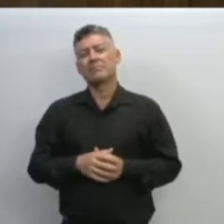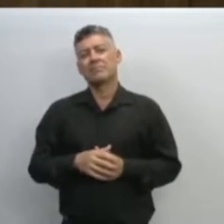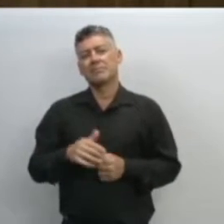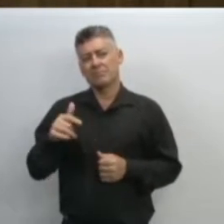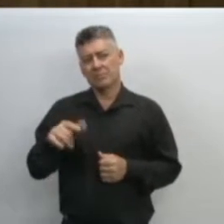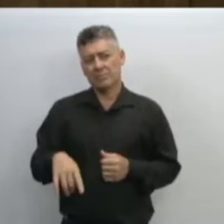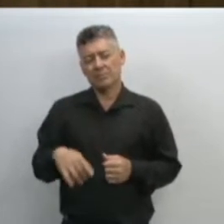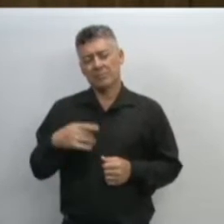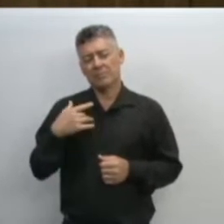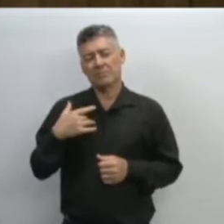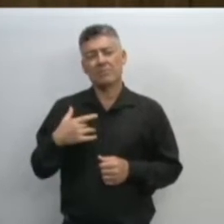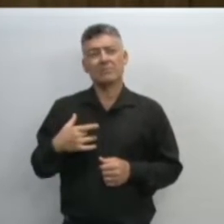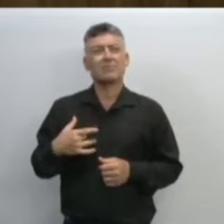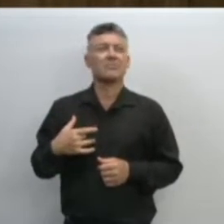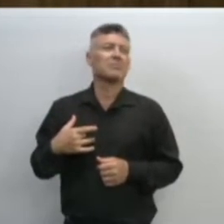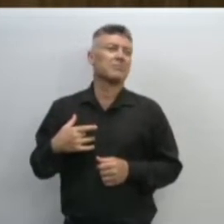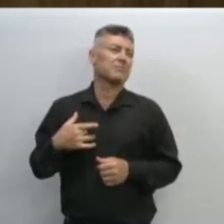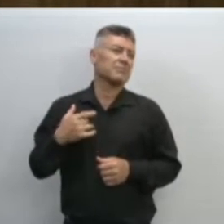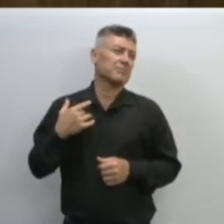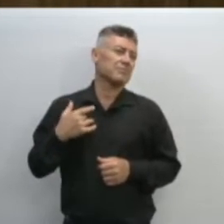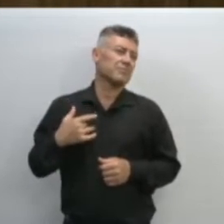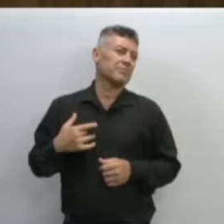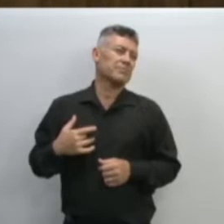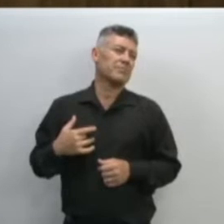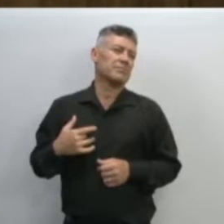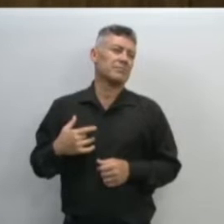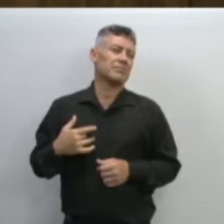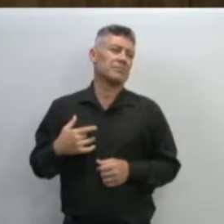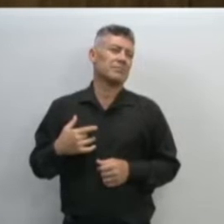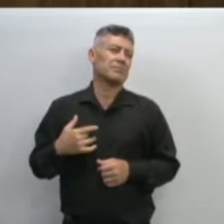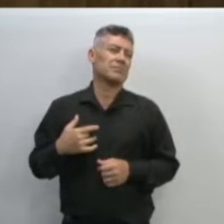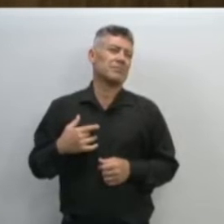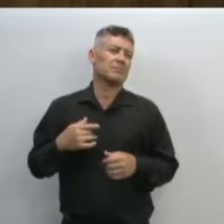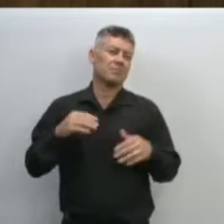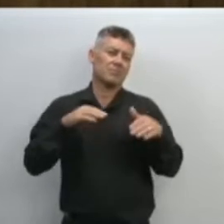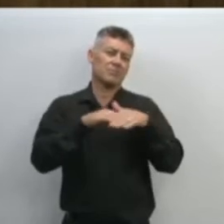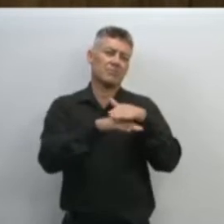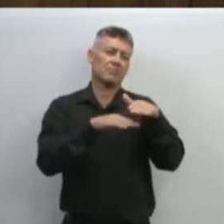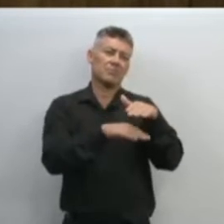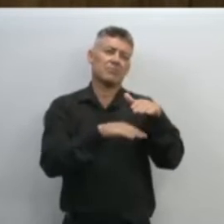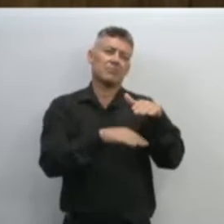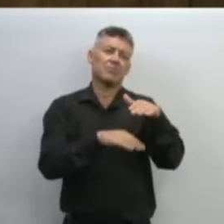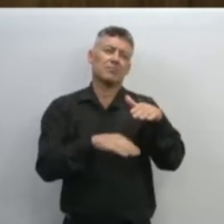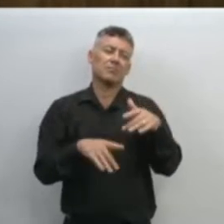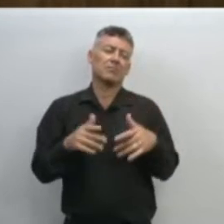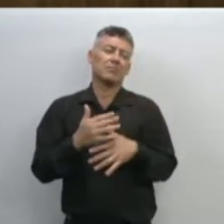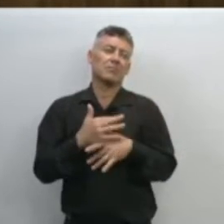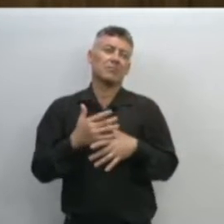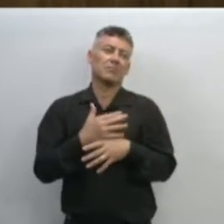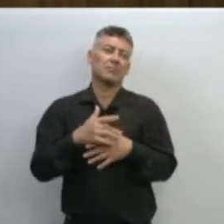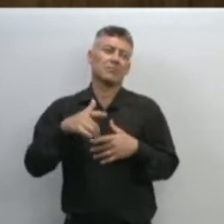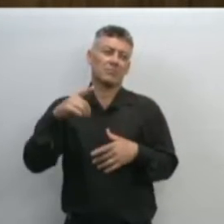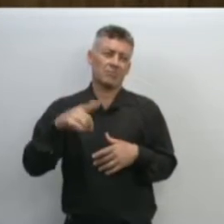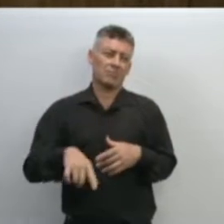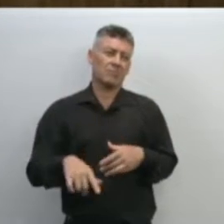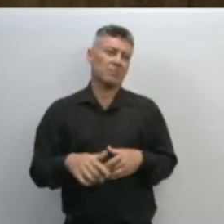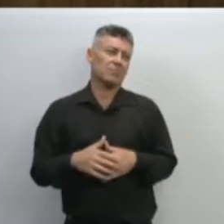vez lamentar o alto investimento que a cidade de Natal está fazendo, mais uma